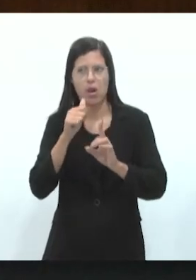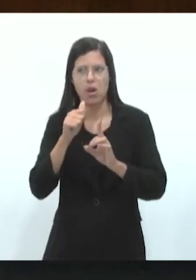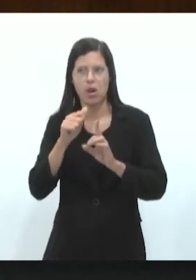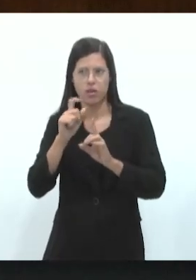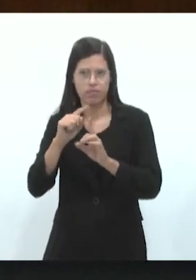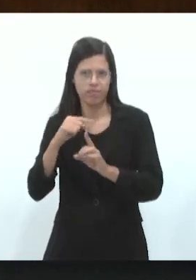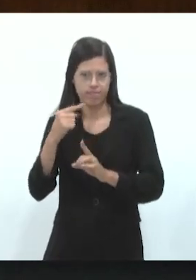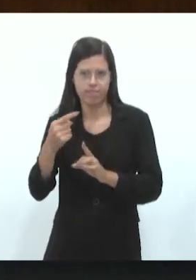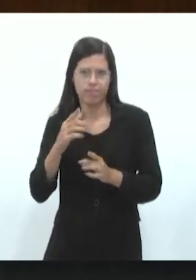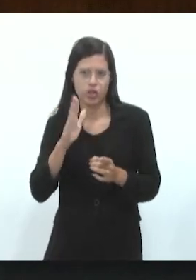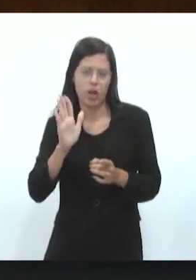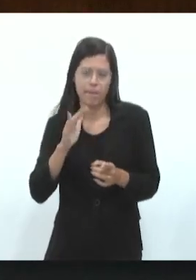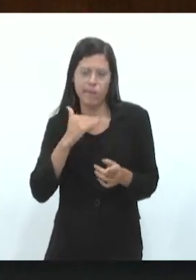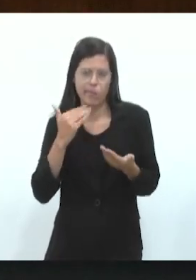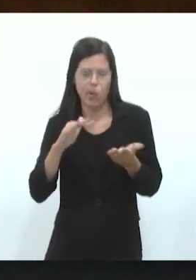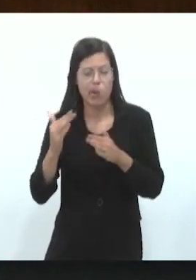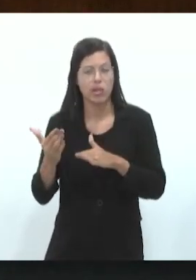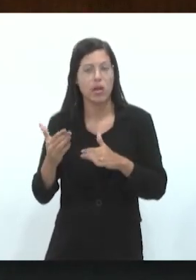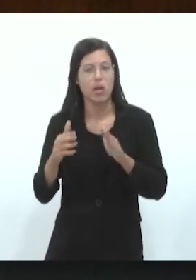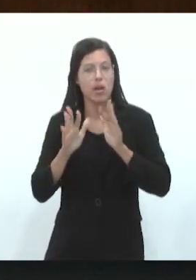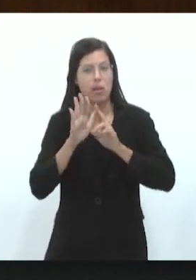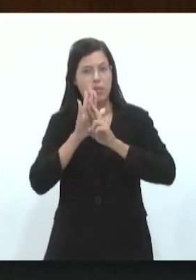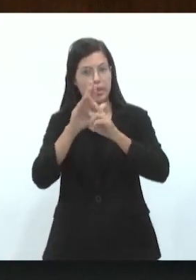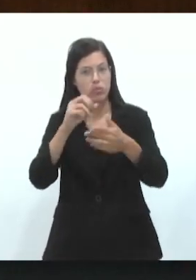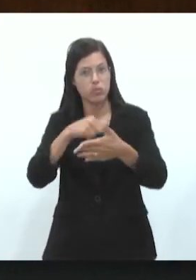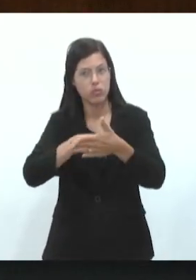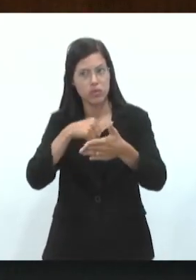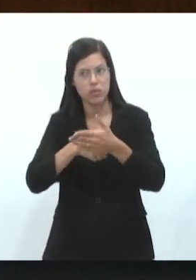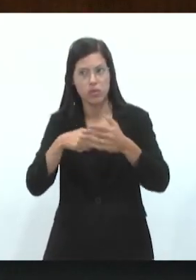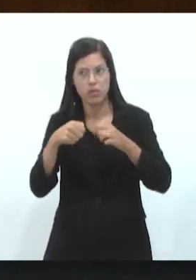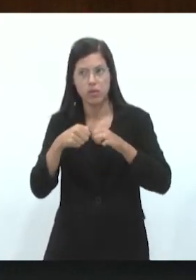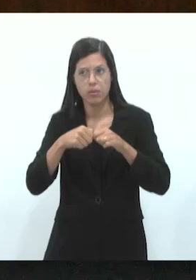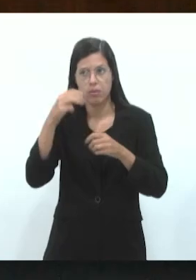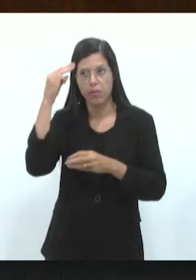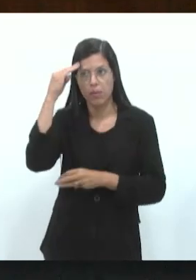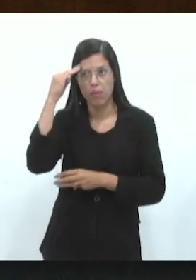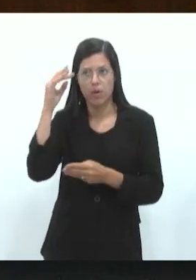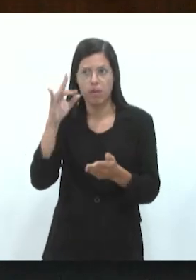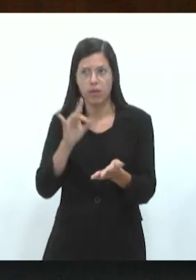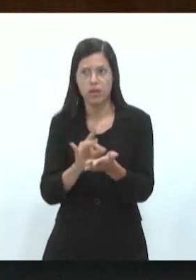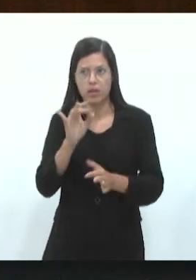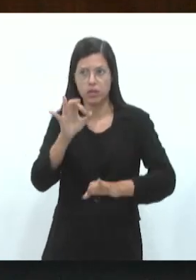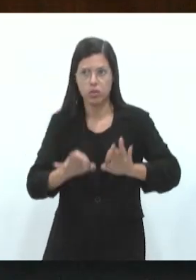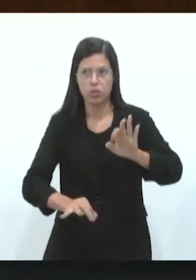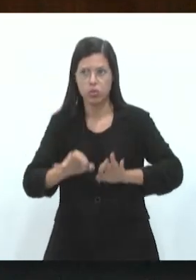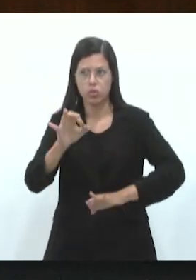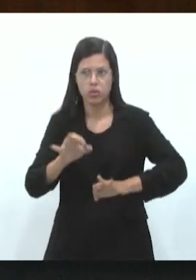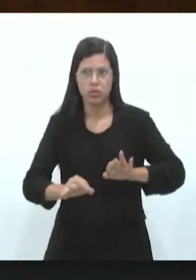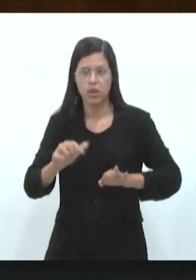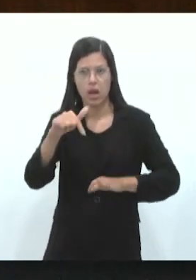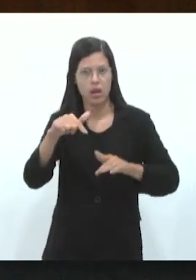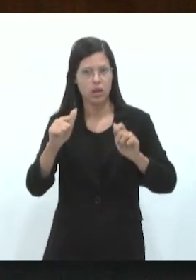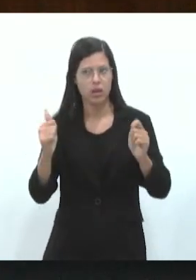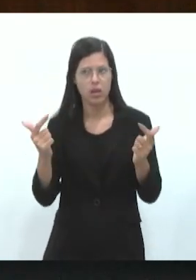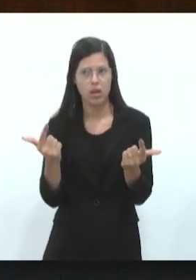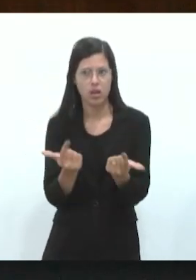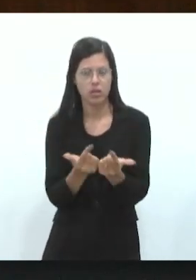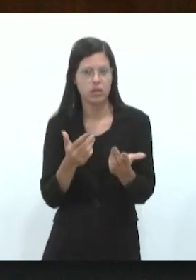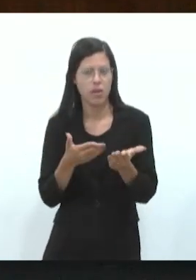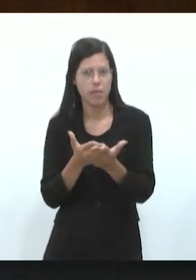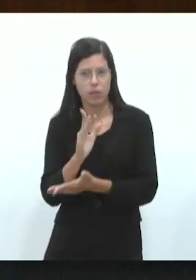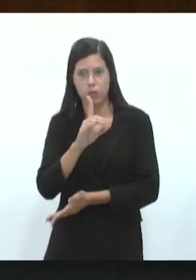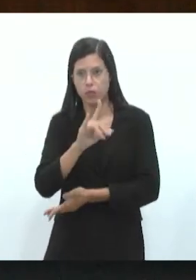pós-mortem, representa a luta que a gente tem feito há muito tempo por memória, verdade e justiça. Nessa casa, a gente aprovou o